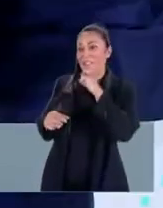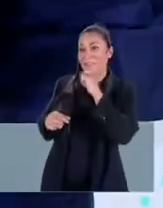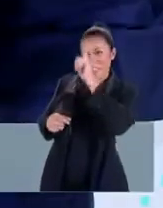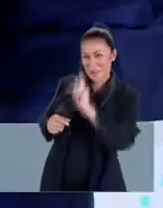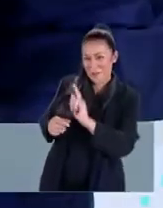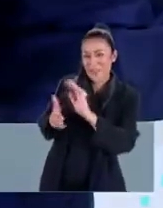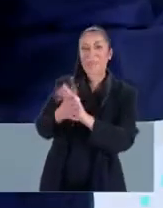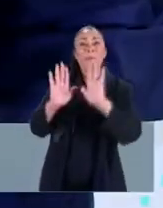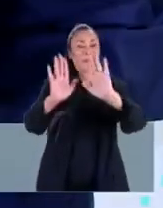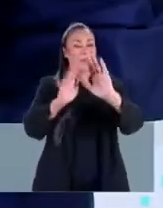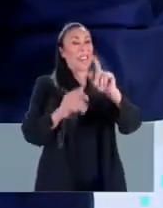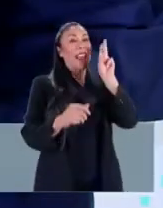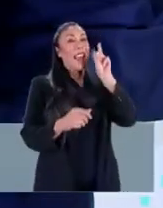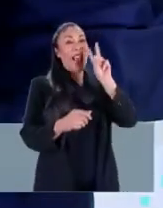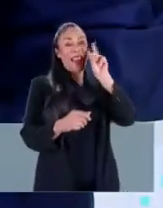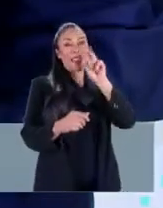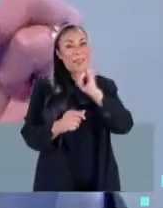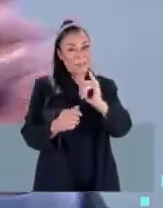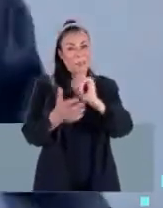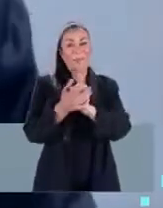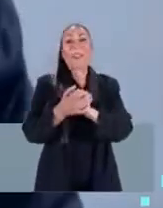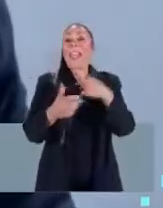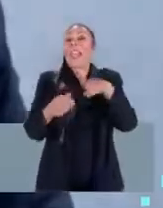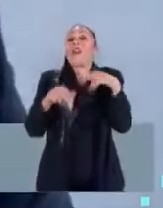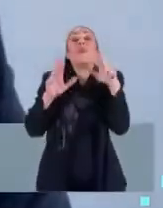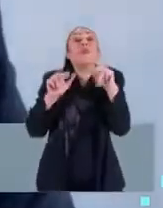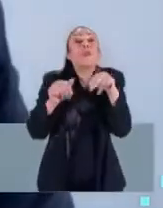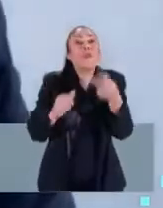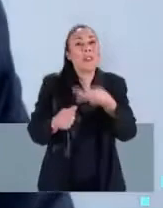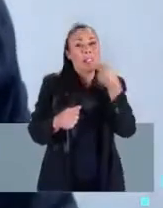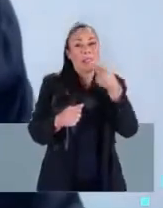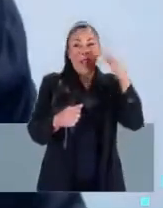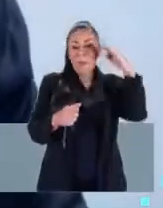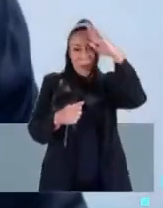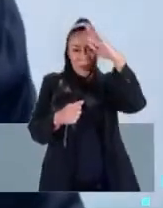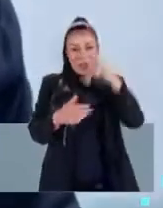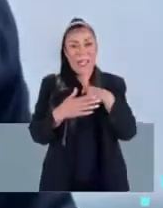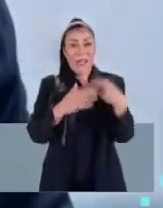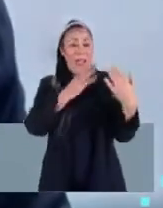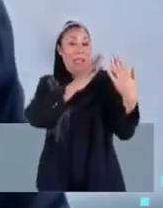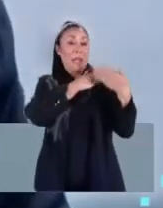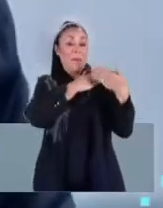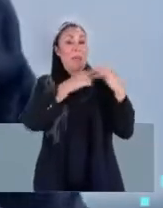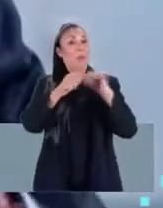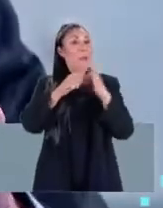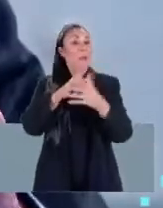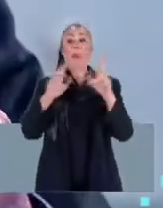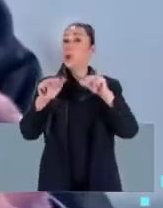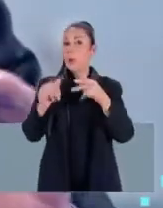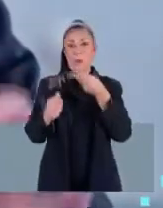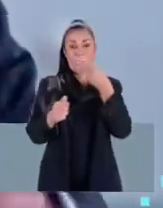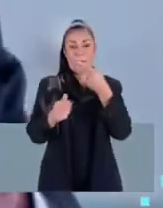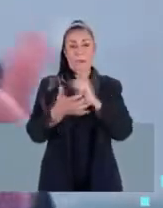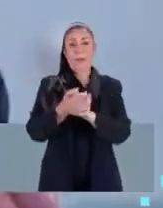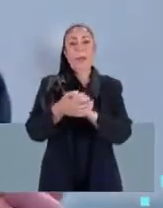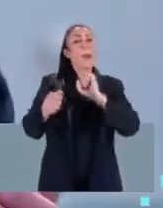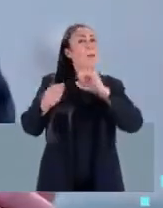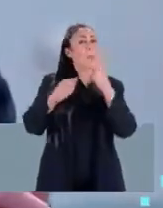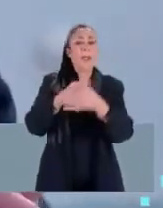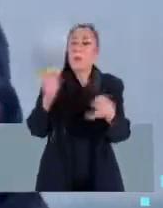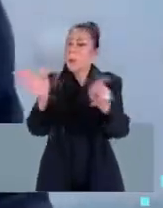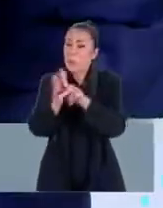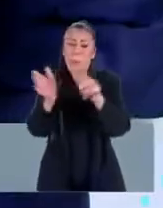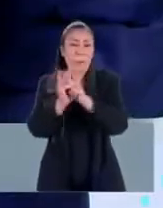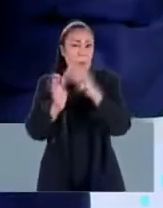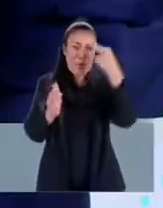falar uma história. Eu nunca disse que o Bolsonaro era responsável pela pandemia. A pandemia foi um fenômeno da natureza.